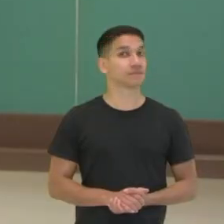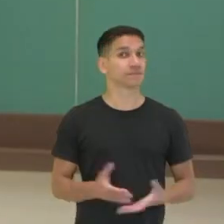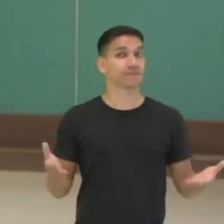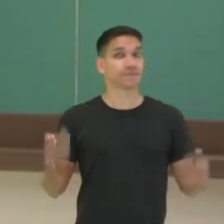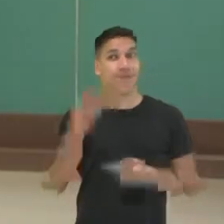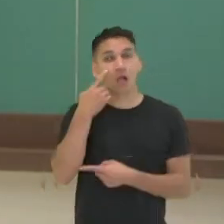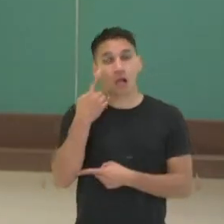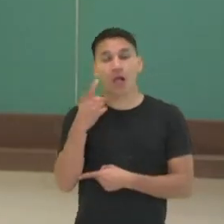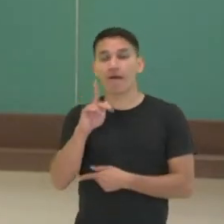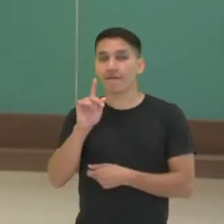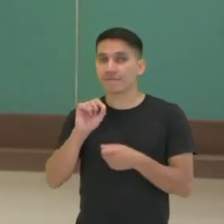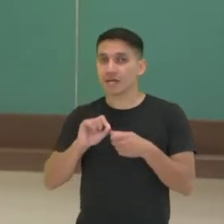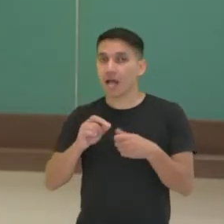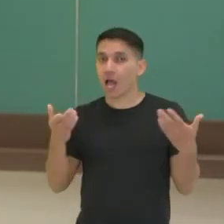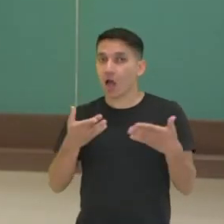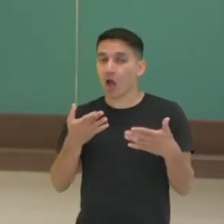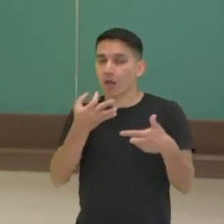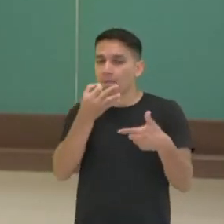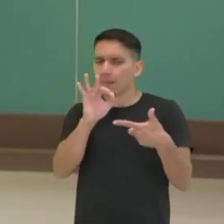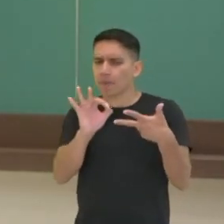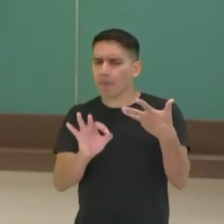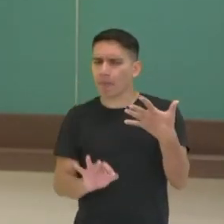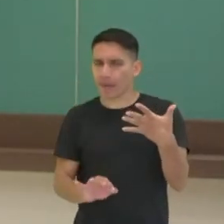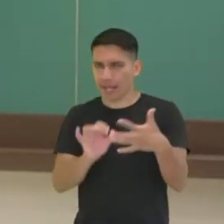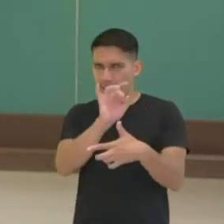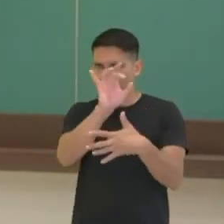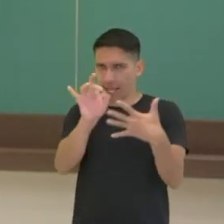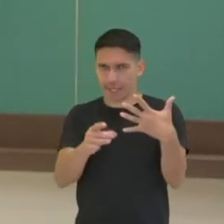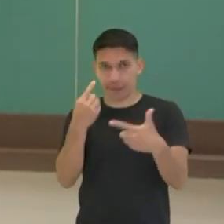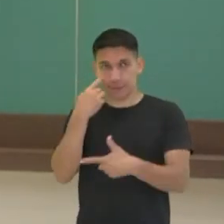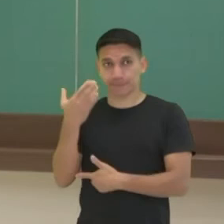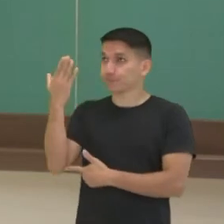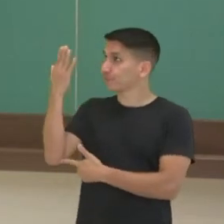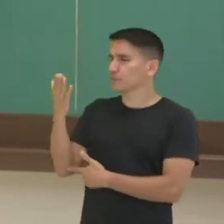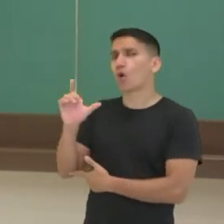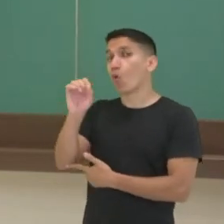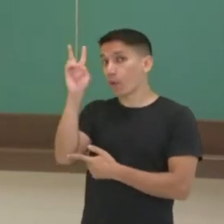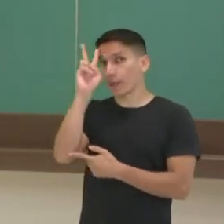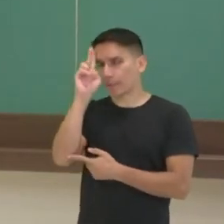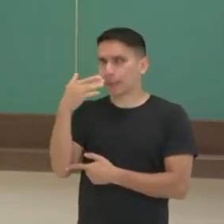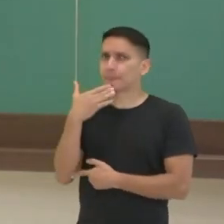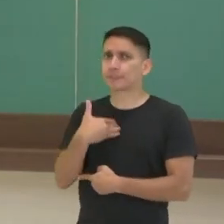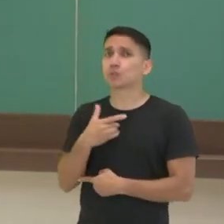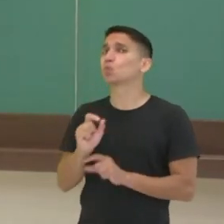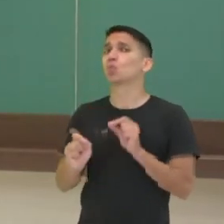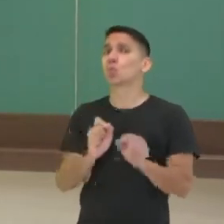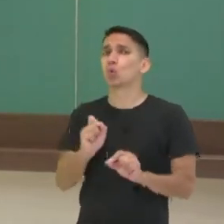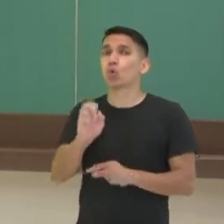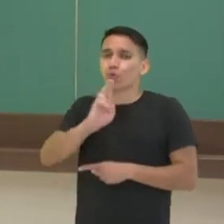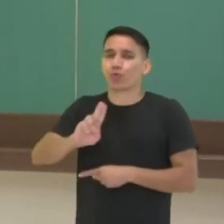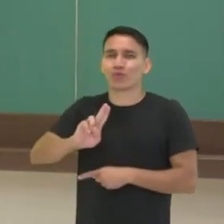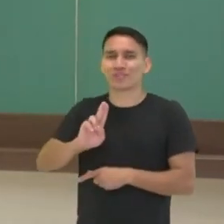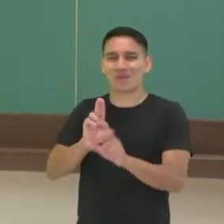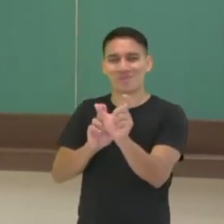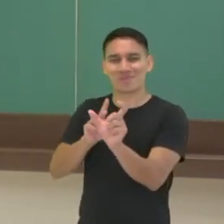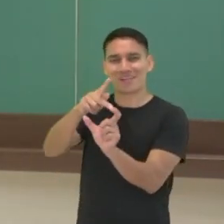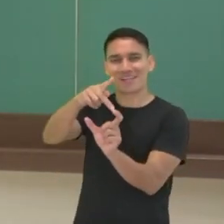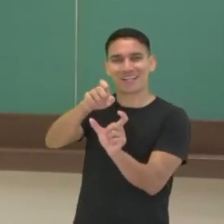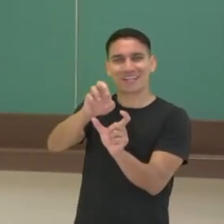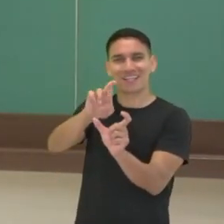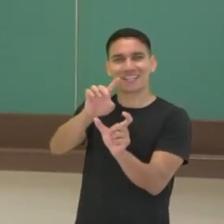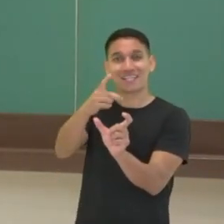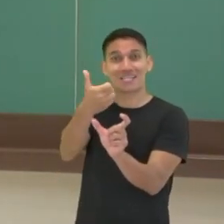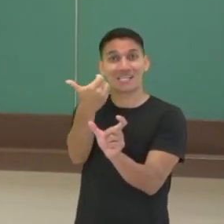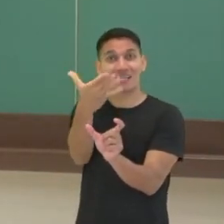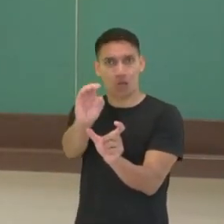Então, nós vamos fazer a correção letra por letra. Então, lembrando que, o que ele quer? Ele quer que eu use a palavra perdão, né, em